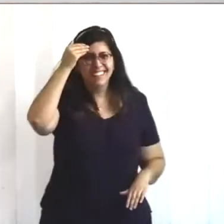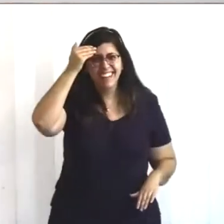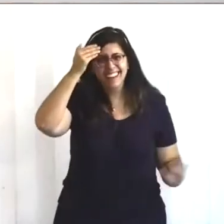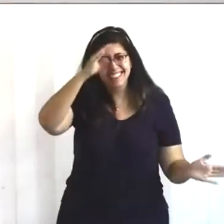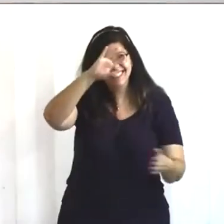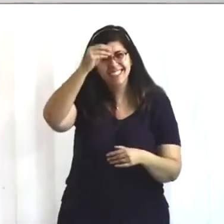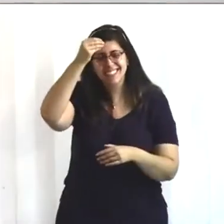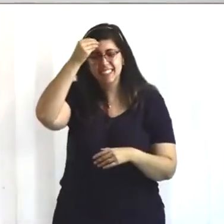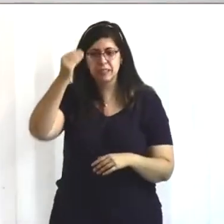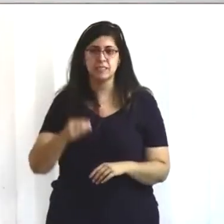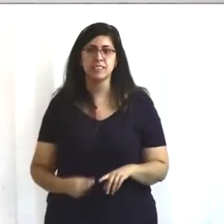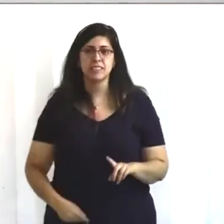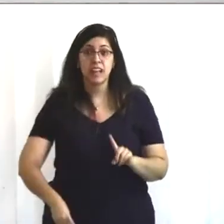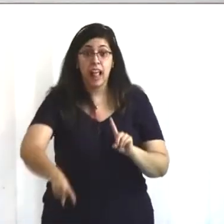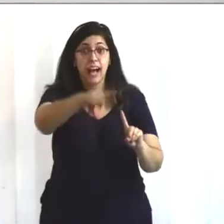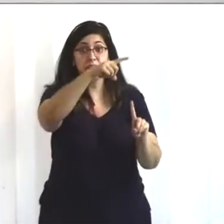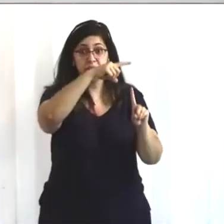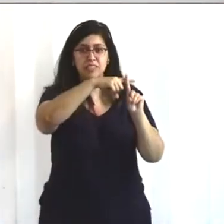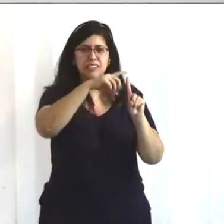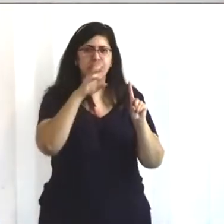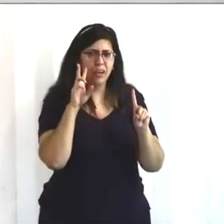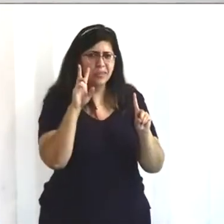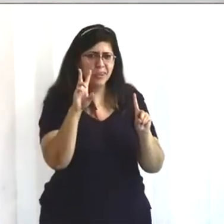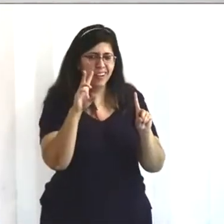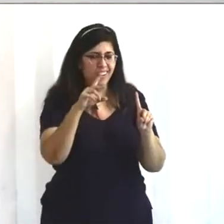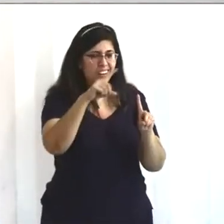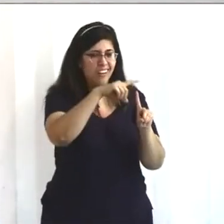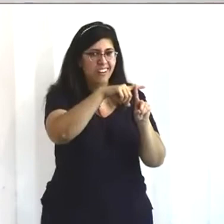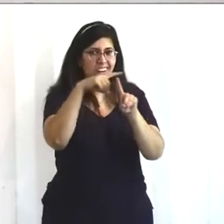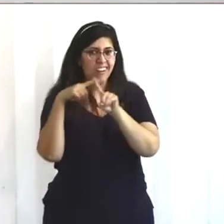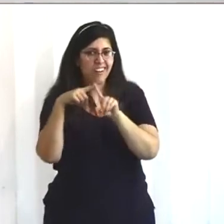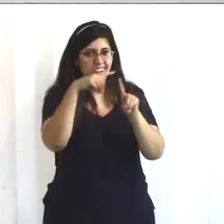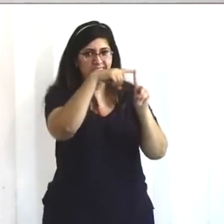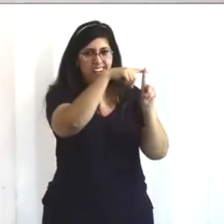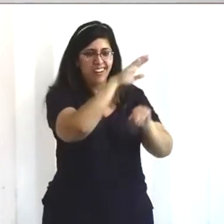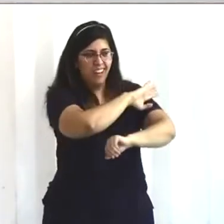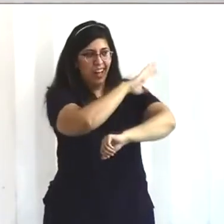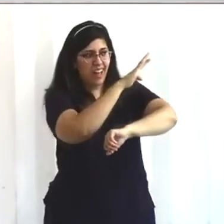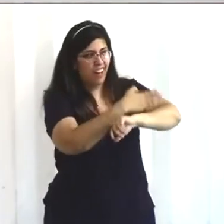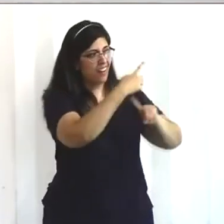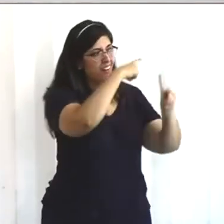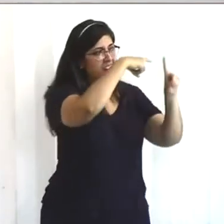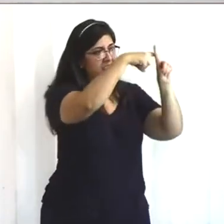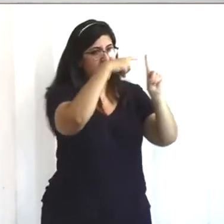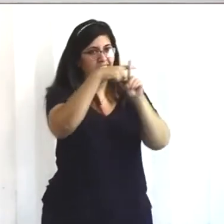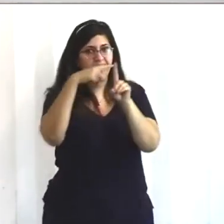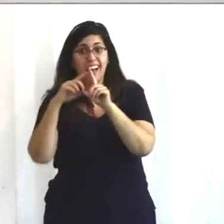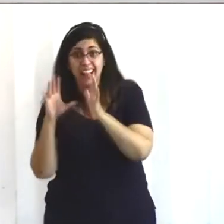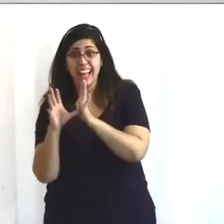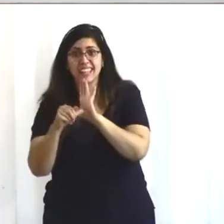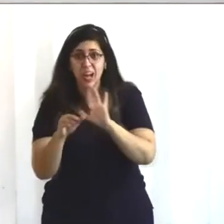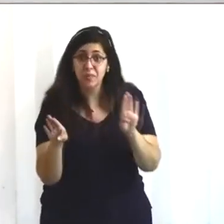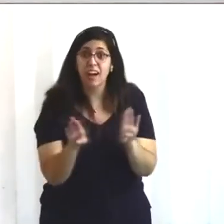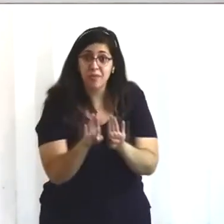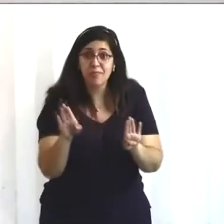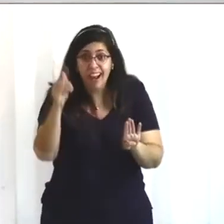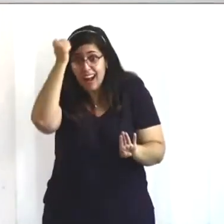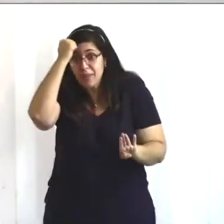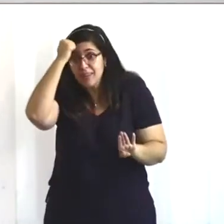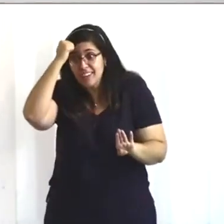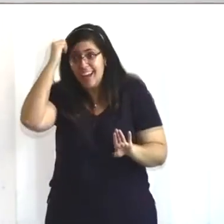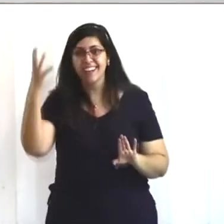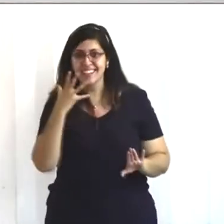Esse é o sinal amarelo. Mas deixa eu falar de um sinal verde. Nenhum cristão,